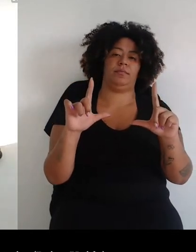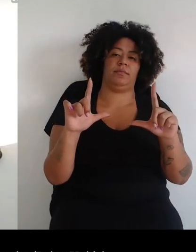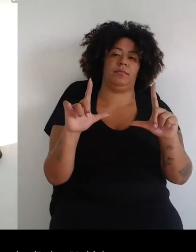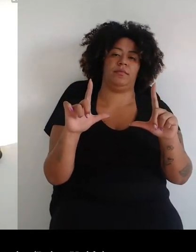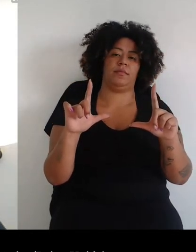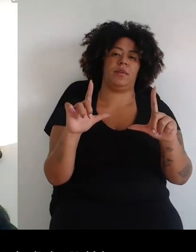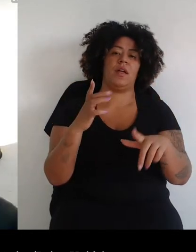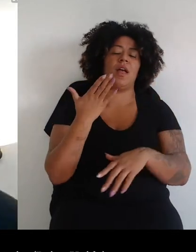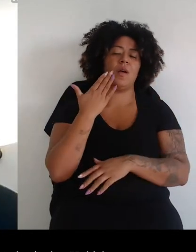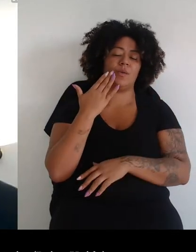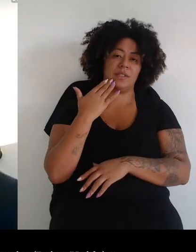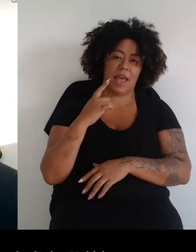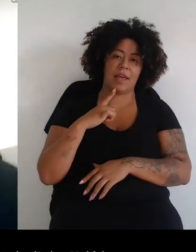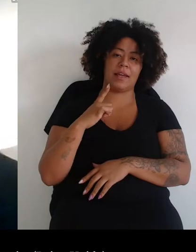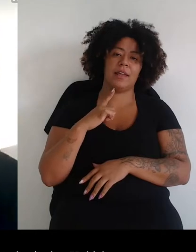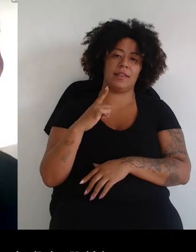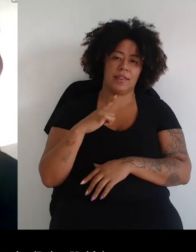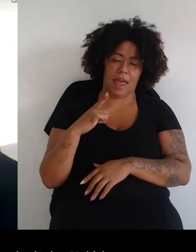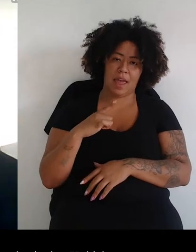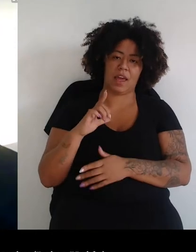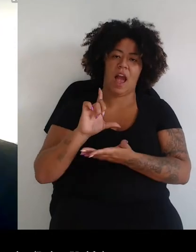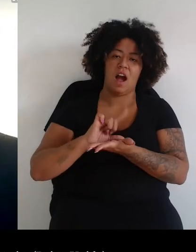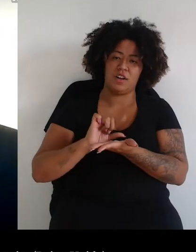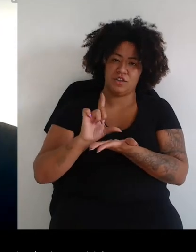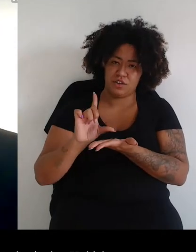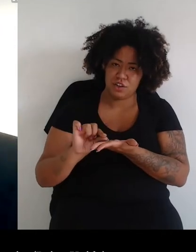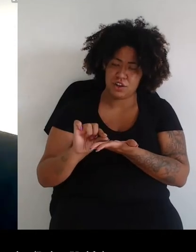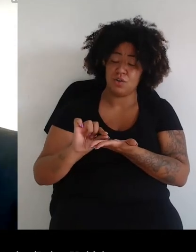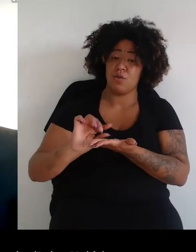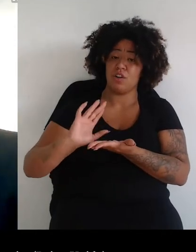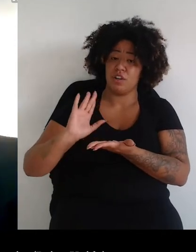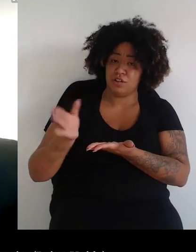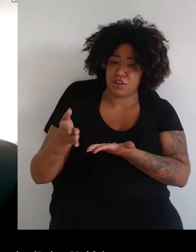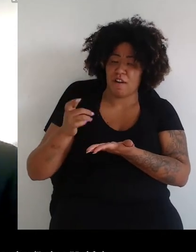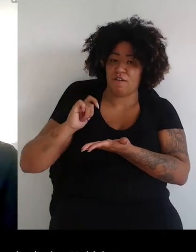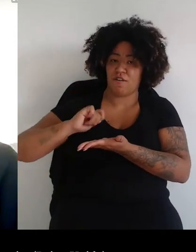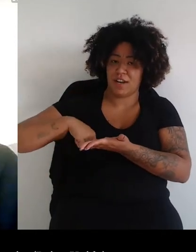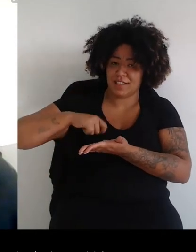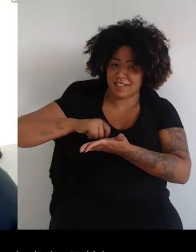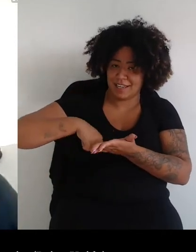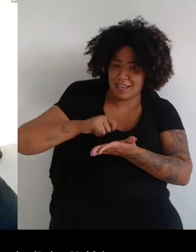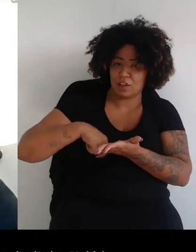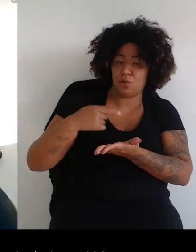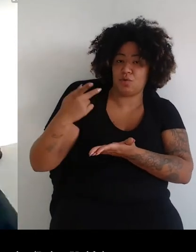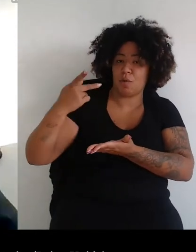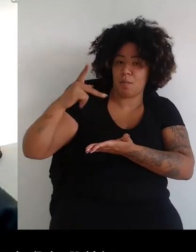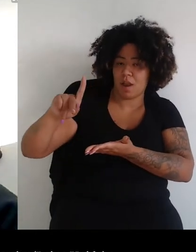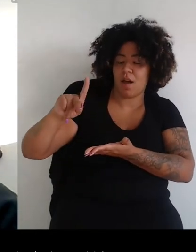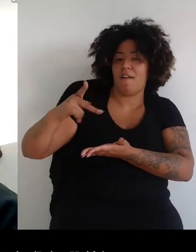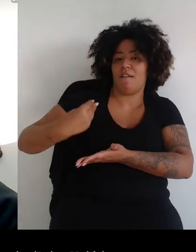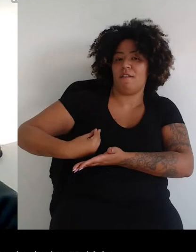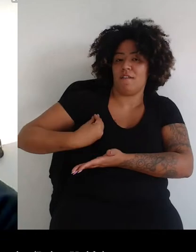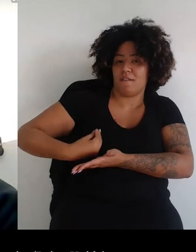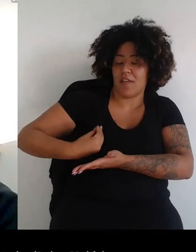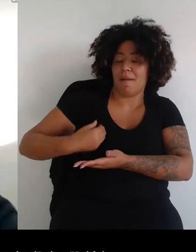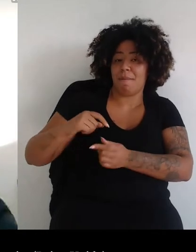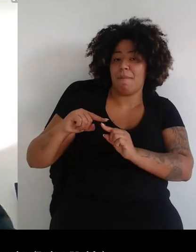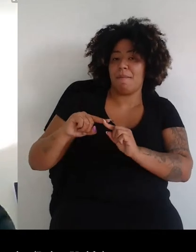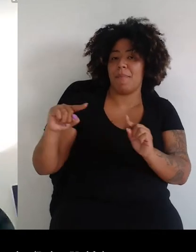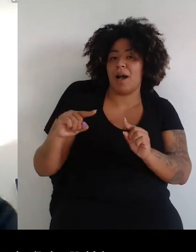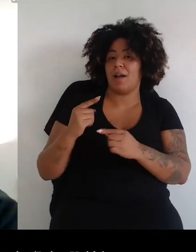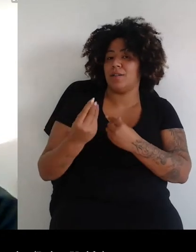muitos artigos já foram escritos sobre Francis Bacon sobre como houve